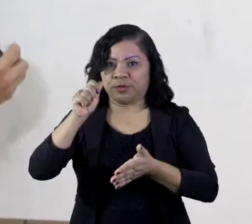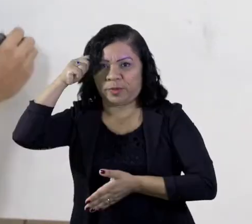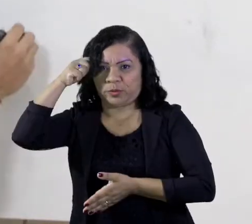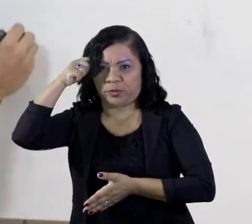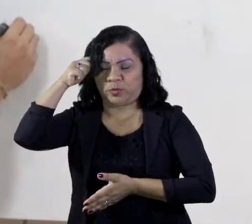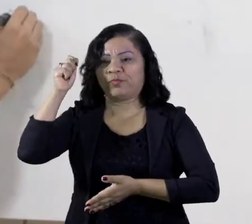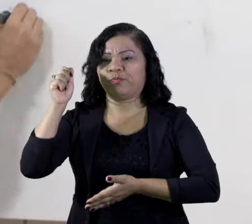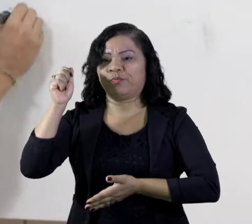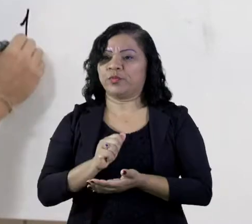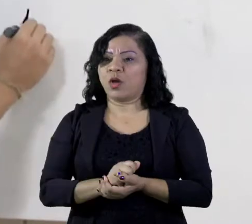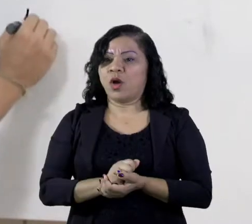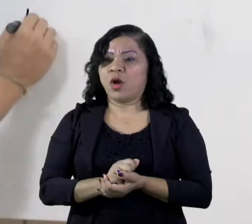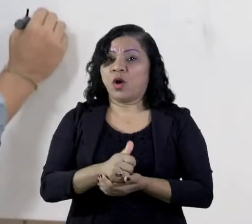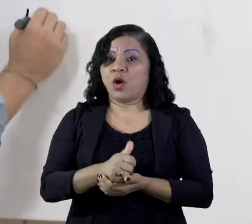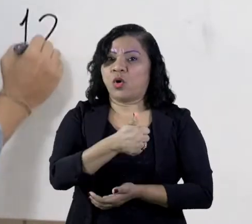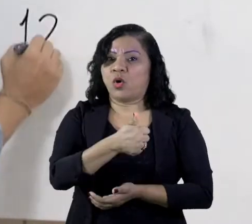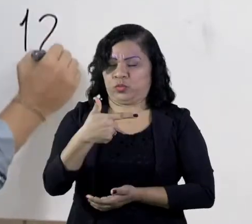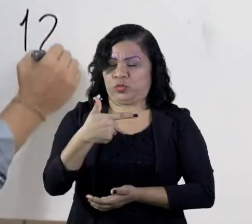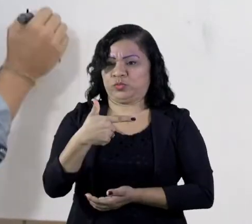12.